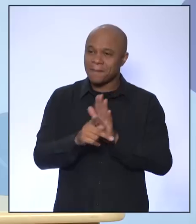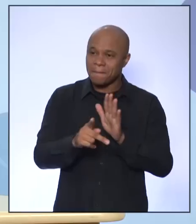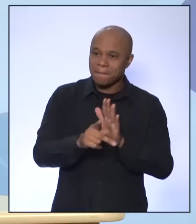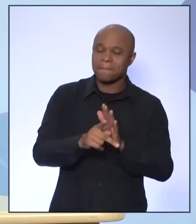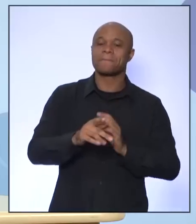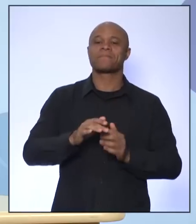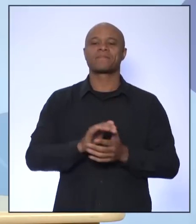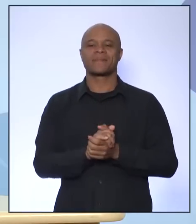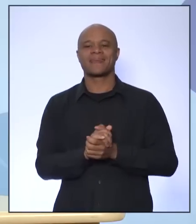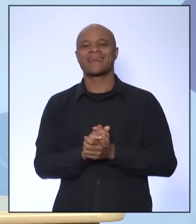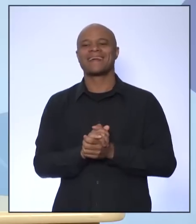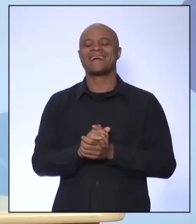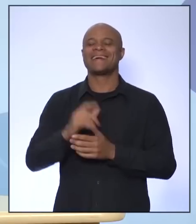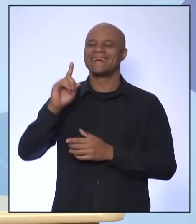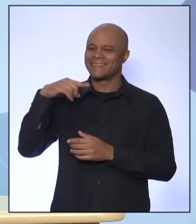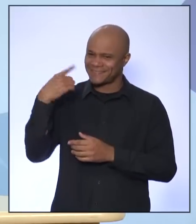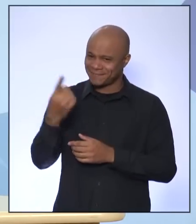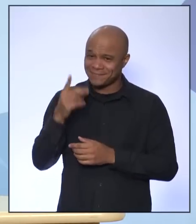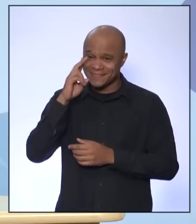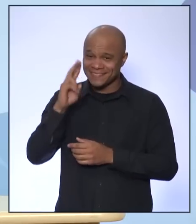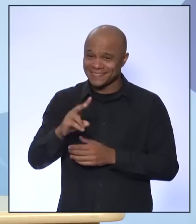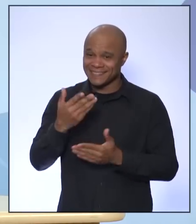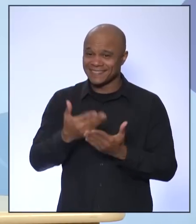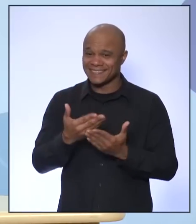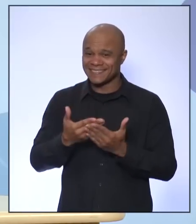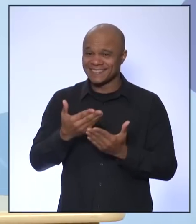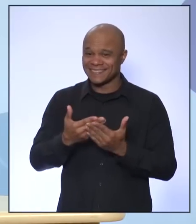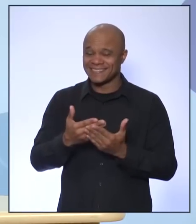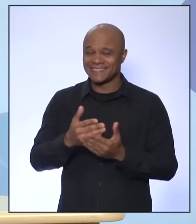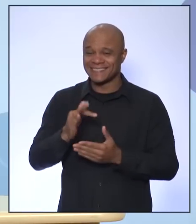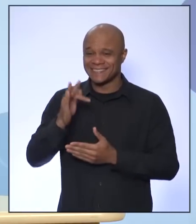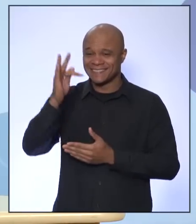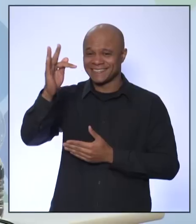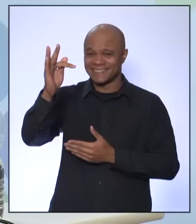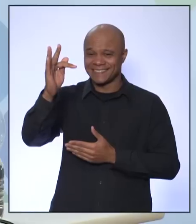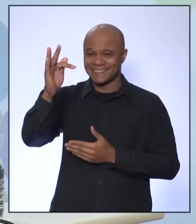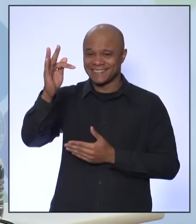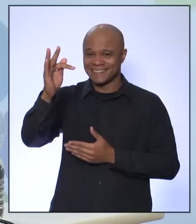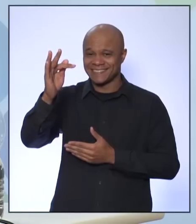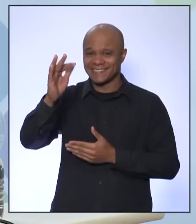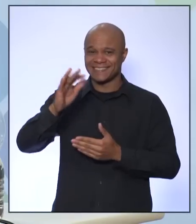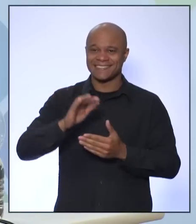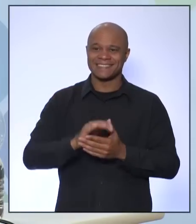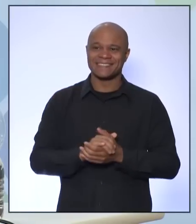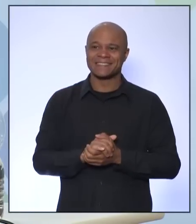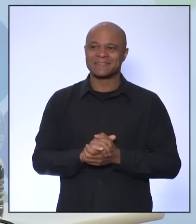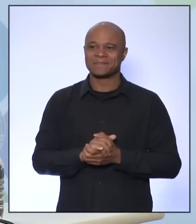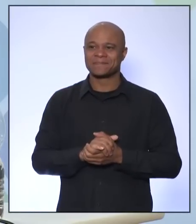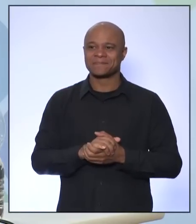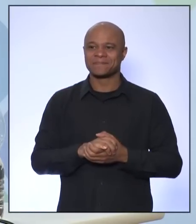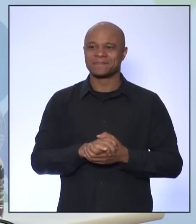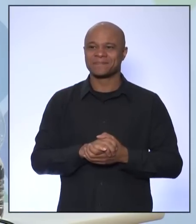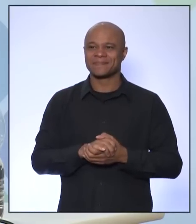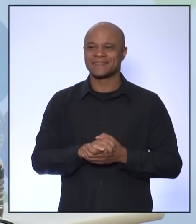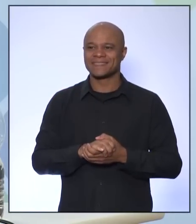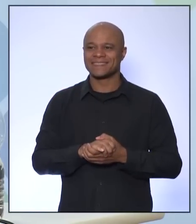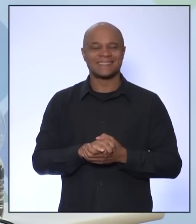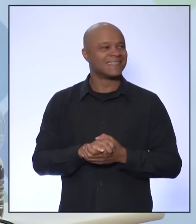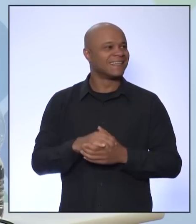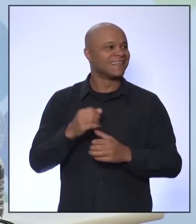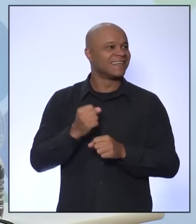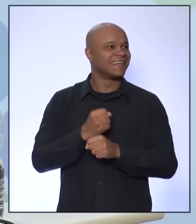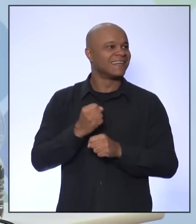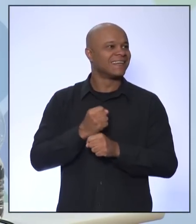Mas isso é um assunto para o 7º ano, né? Sem spoiler agora, né, professora? Sim, vocês vão ver bastante obra de arte no ano que